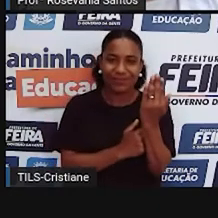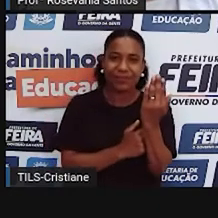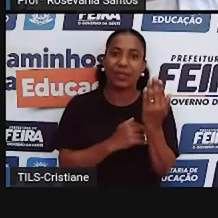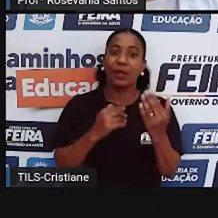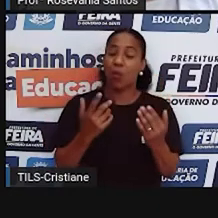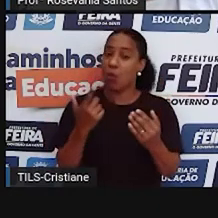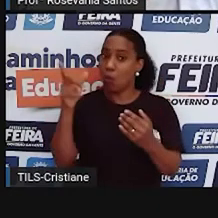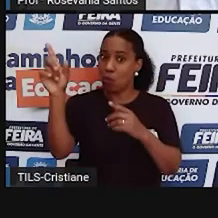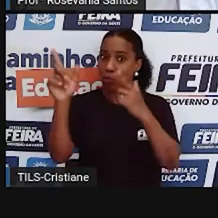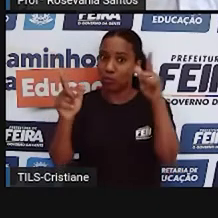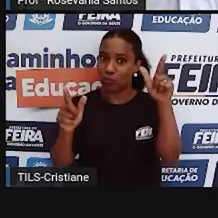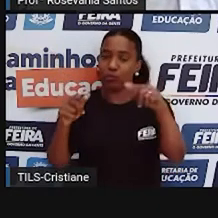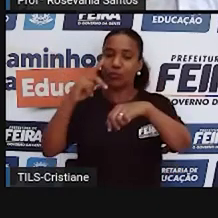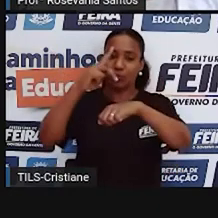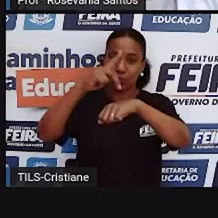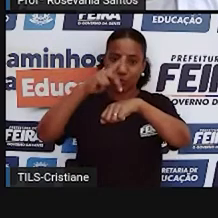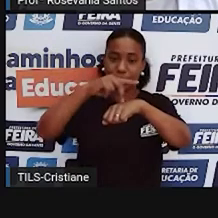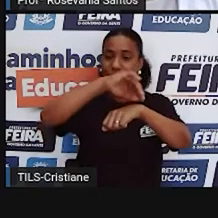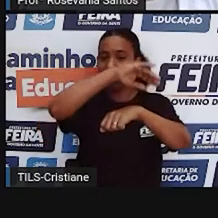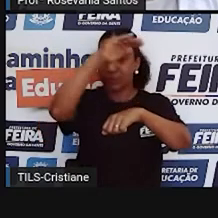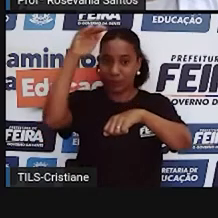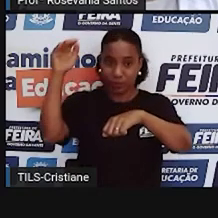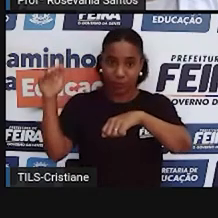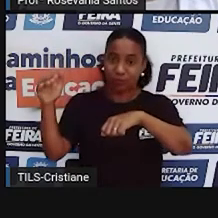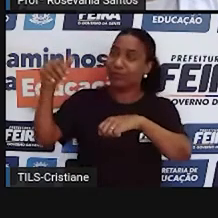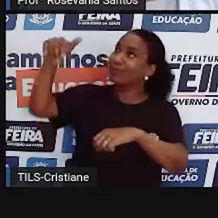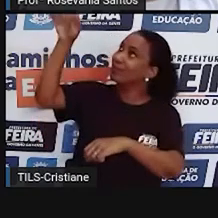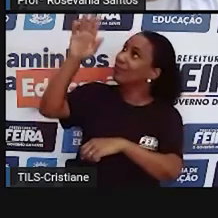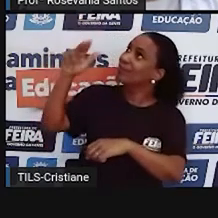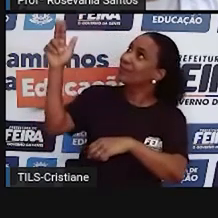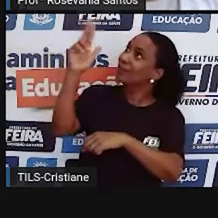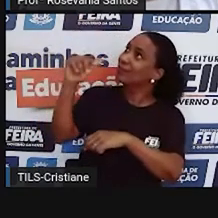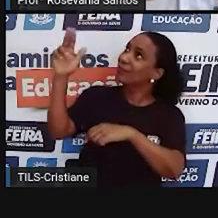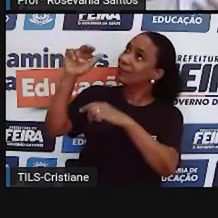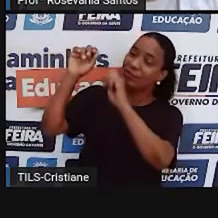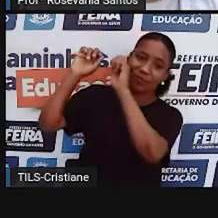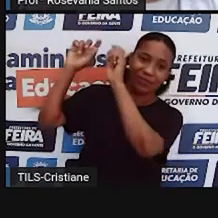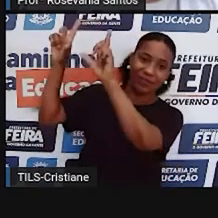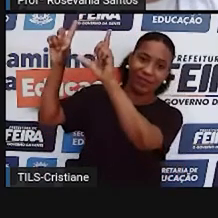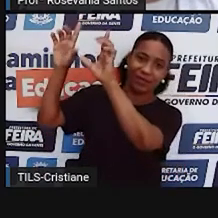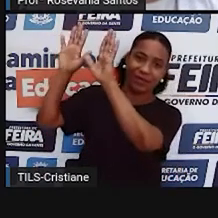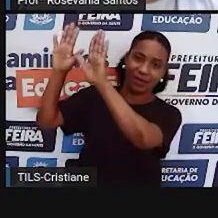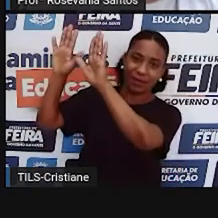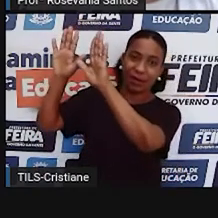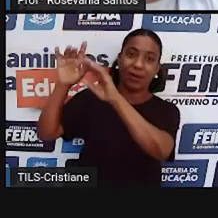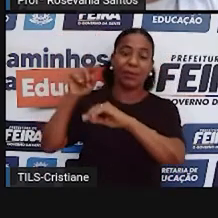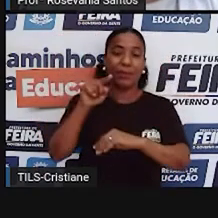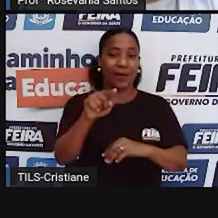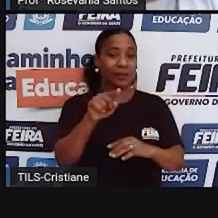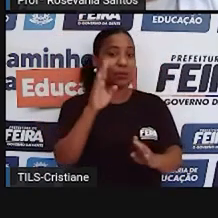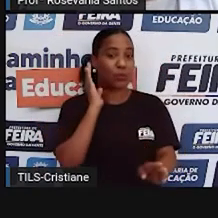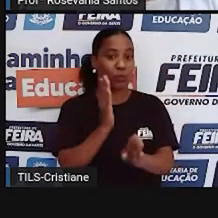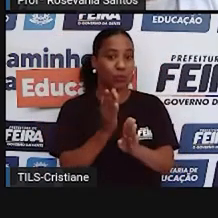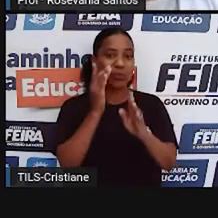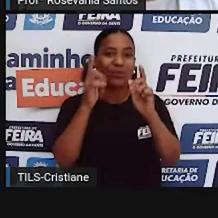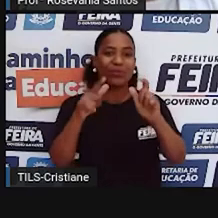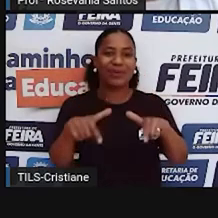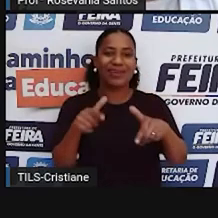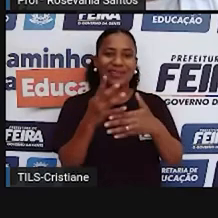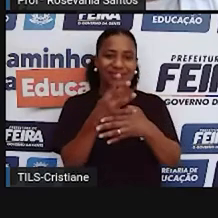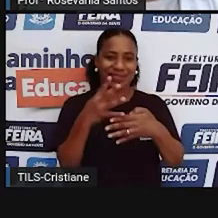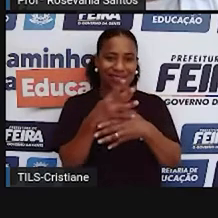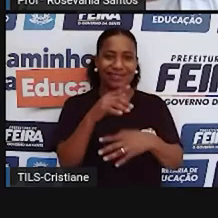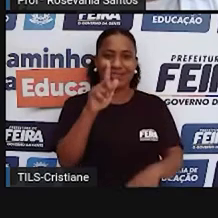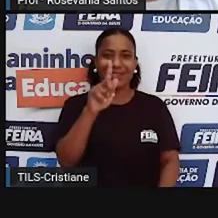um pedaço de argila. E acredita-se que ele seja, né, da cidade de Gaçu, porque ele foi encontrado aí nessa cidade. E